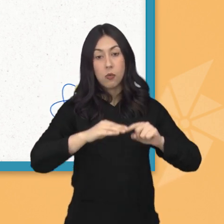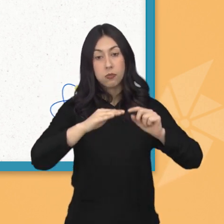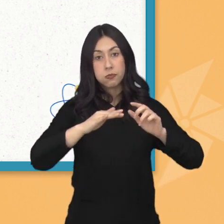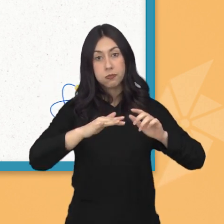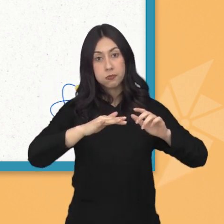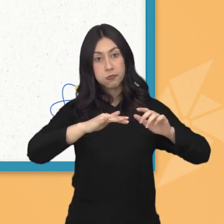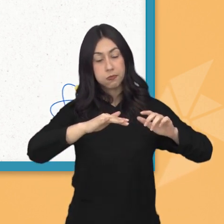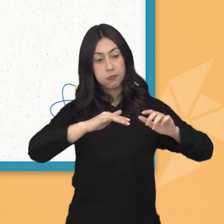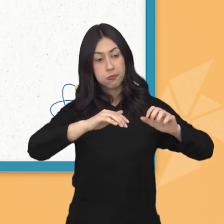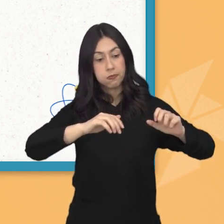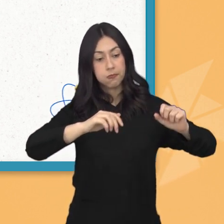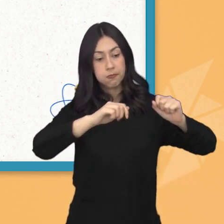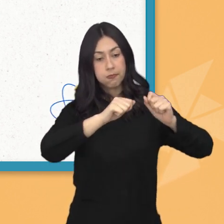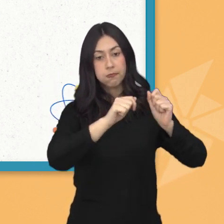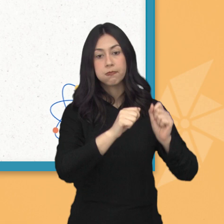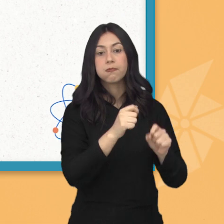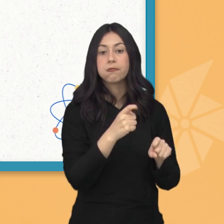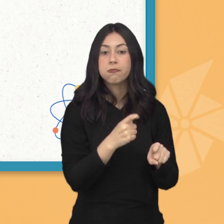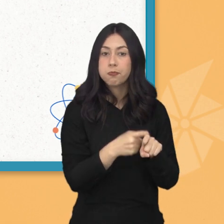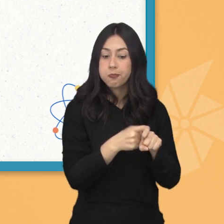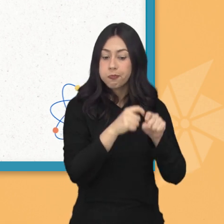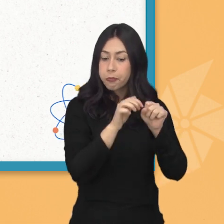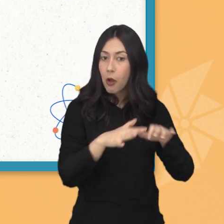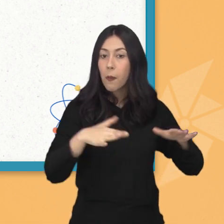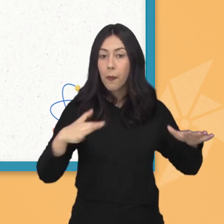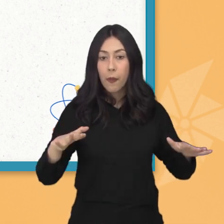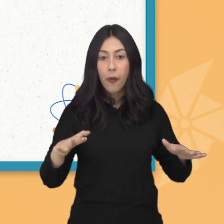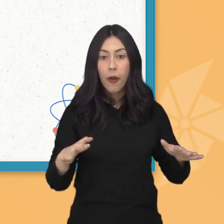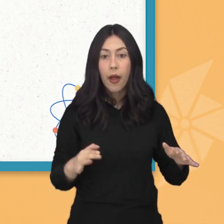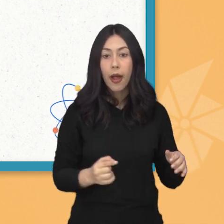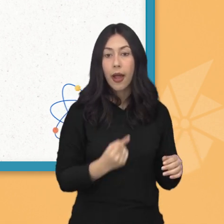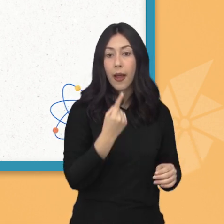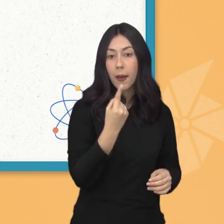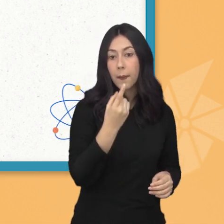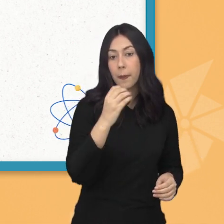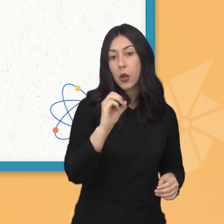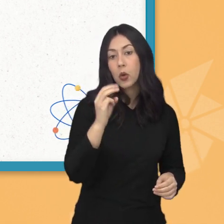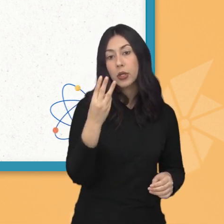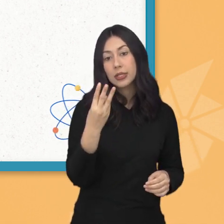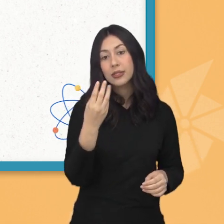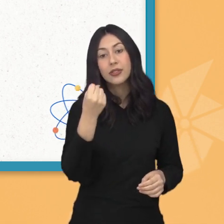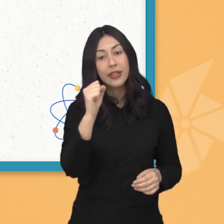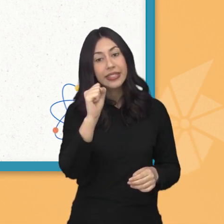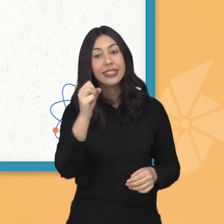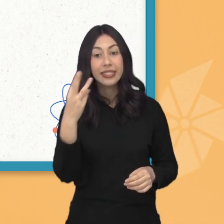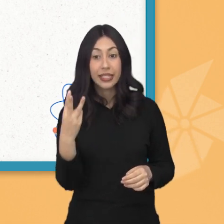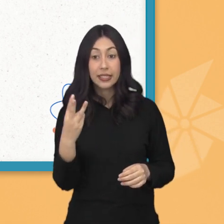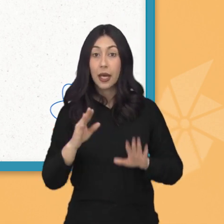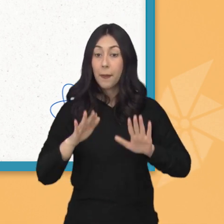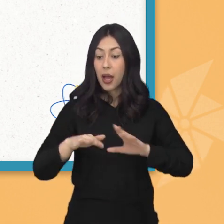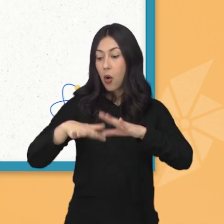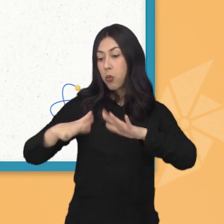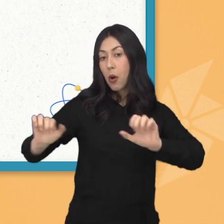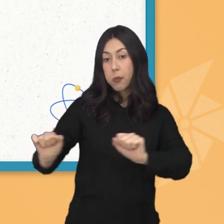Anota essa informação. E o seu ponto de ebulição é de 2310 graus Celsius. Guarda essa outra informação